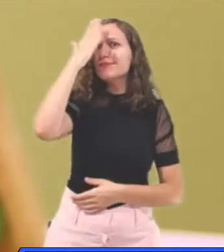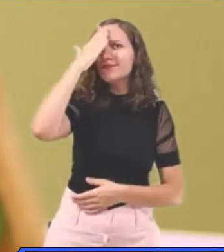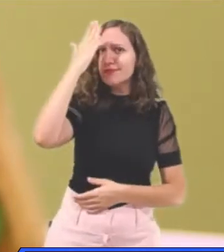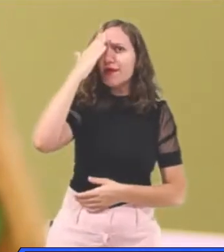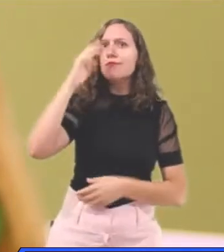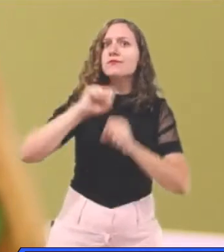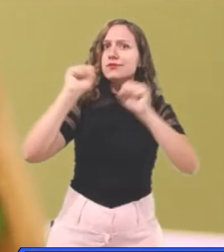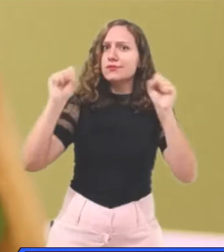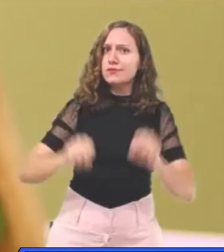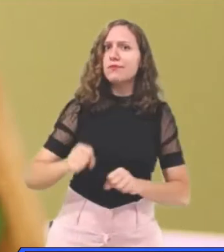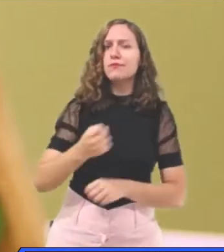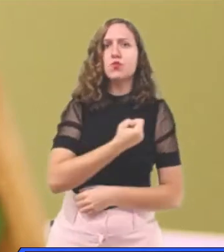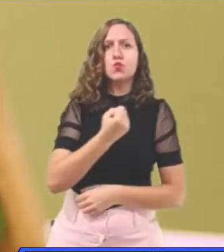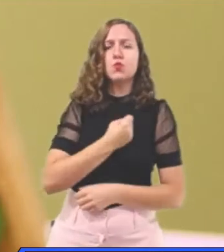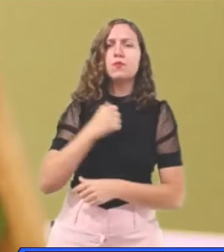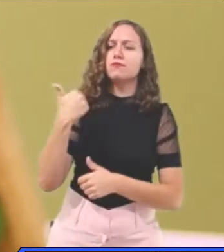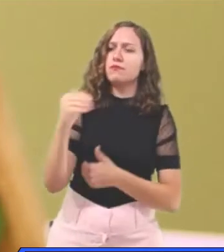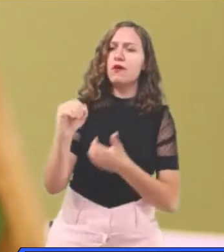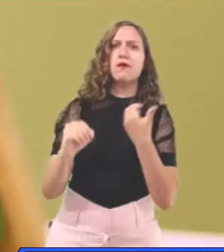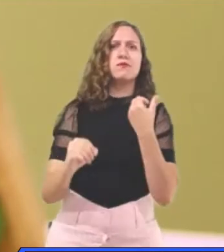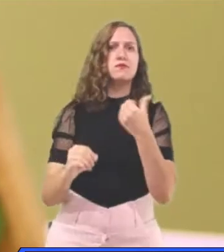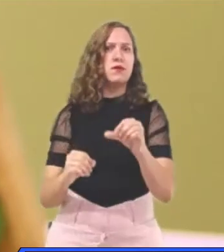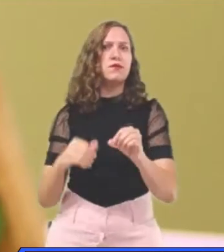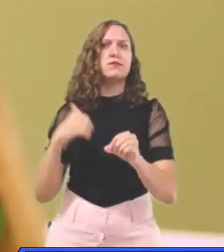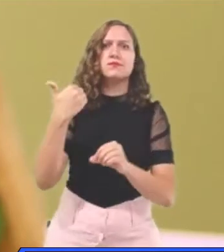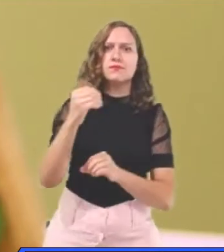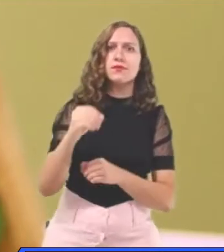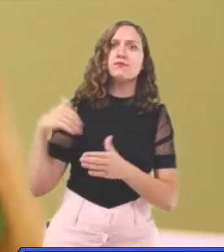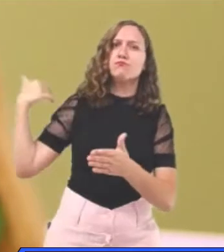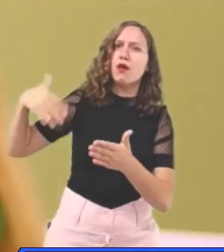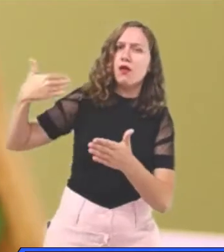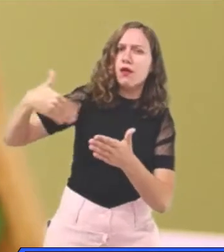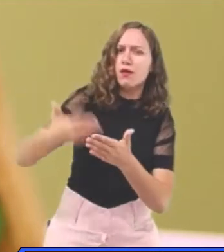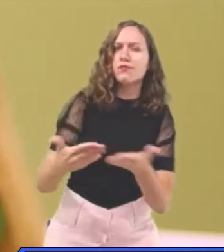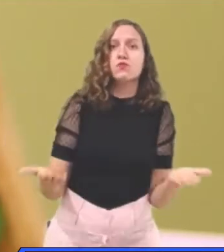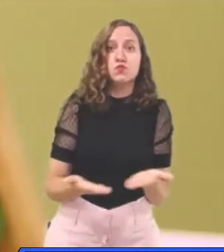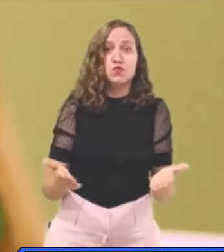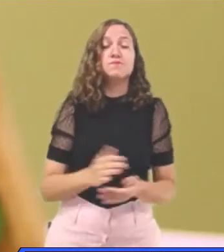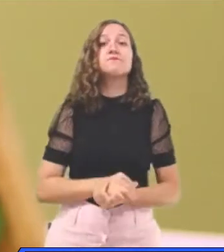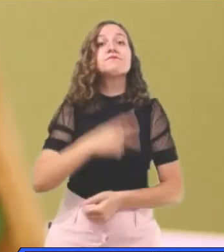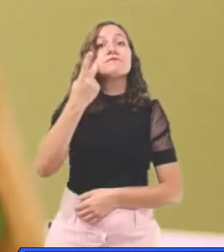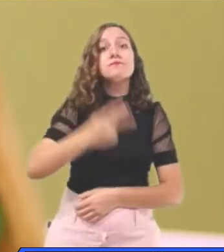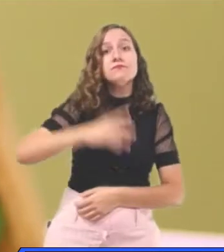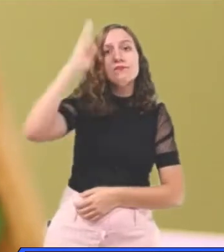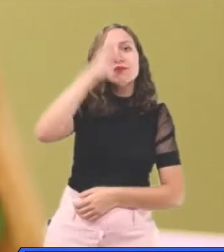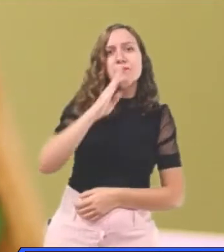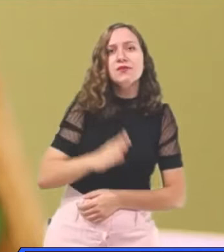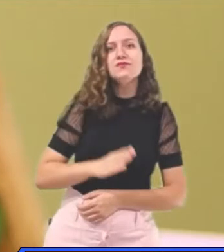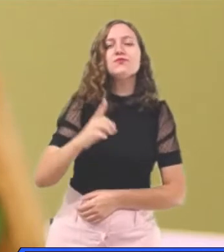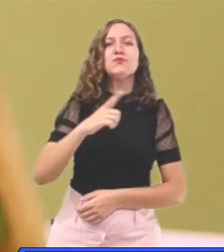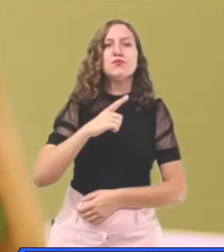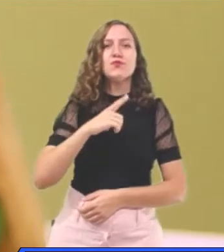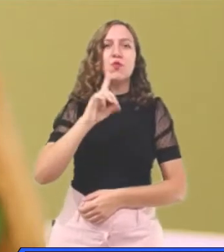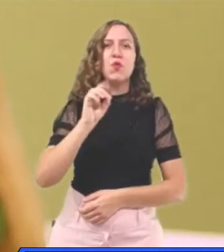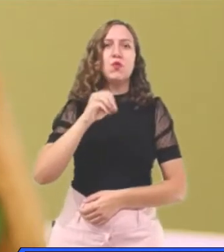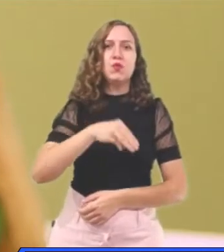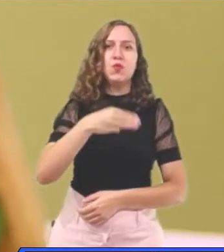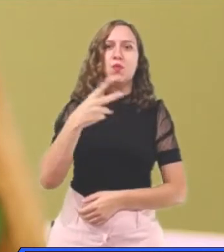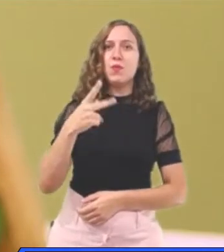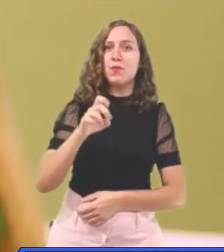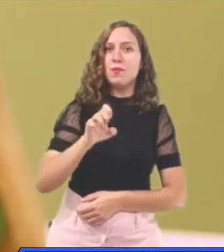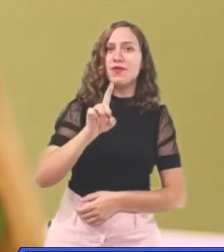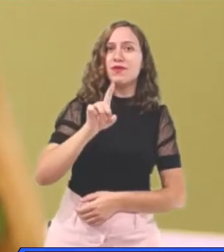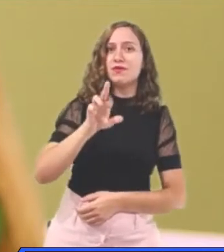também é decimal. E aí, com base nisso, no Brasil, Dom Pedro II, por meio de um decreto, adotou